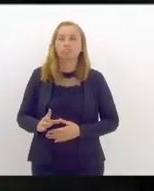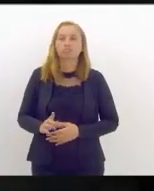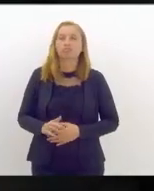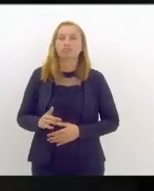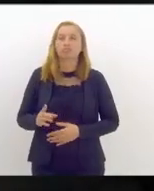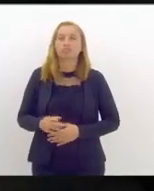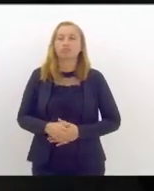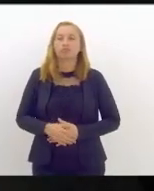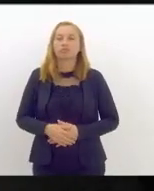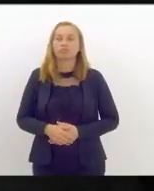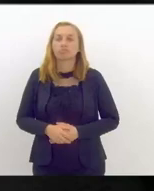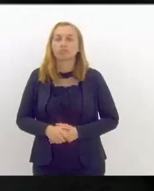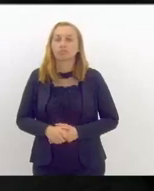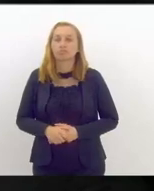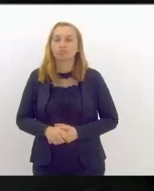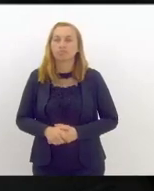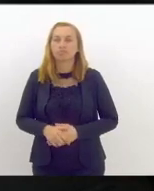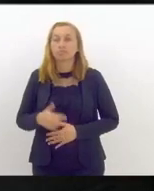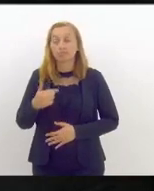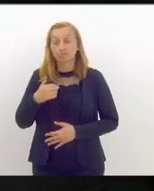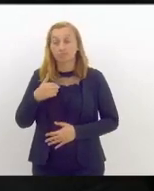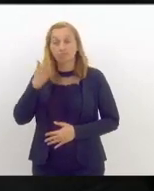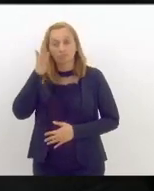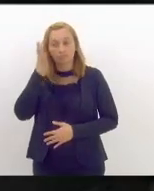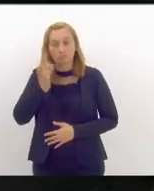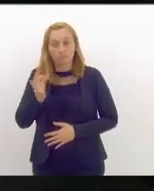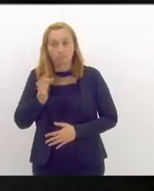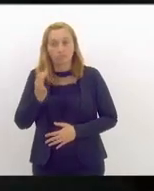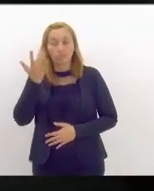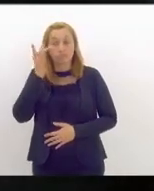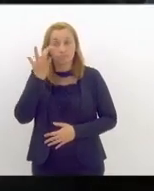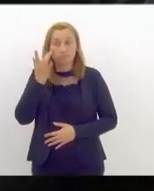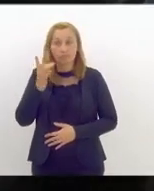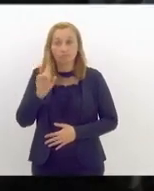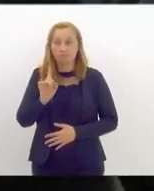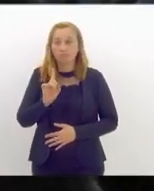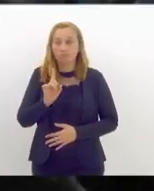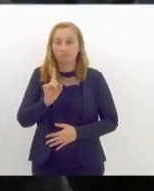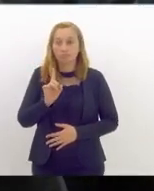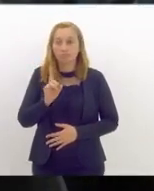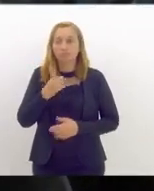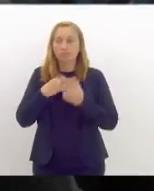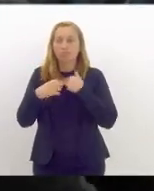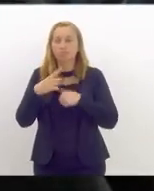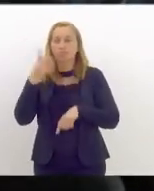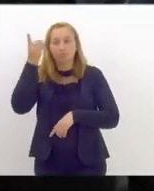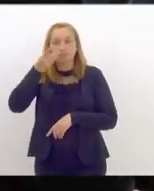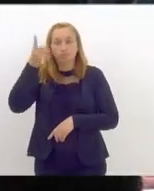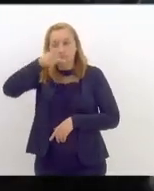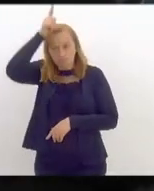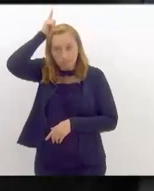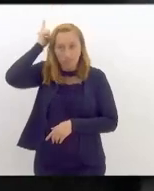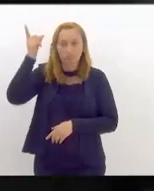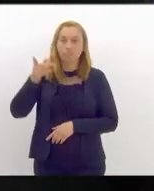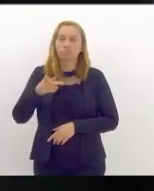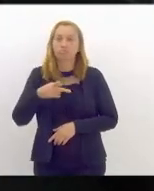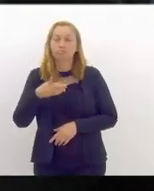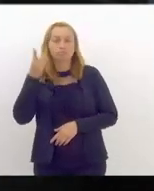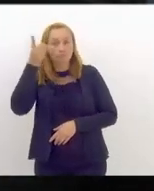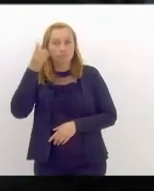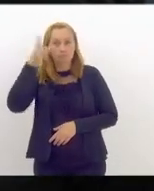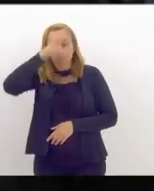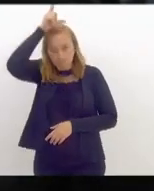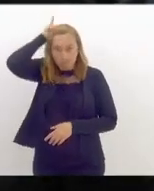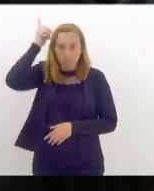Rodrigo Amorim tá entendendo o que eu não entendi e que eu acho também que não é intenção do deputado Luís Paulo quando Deputado Luiz Paulo coloca